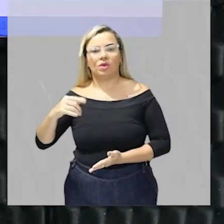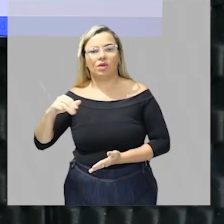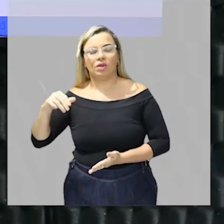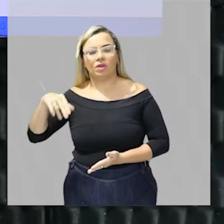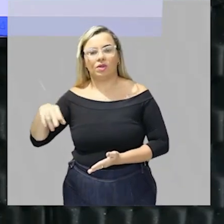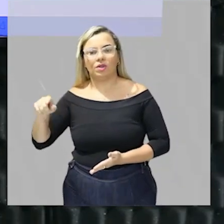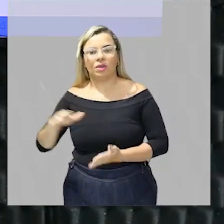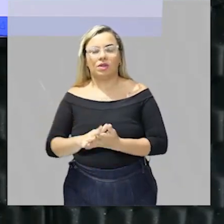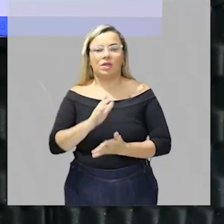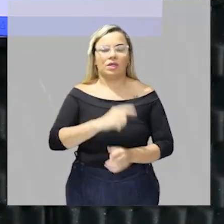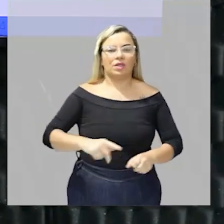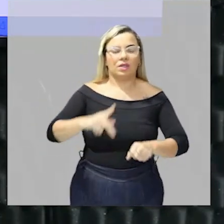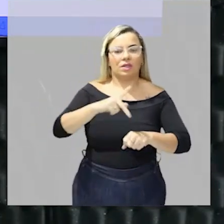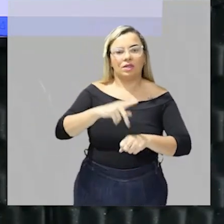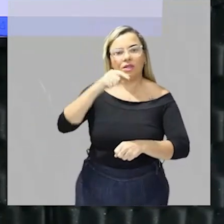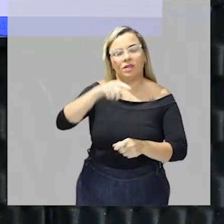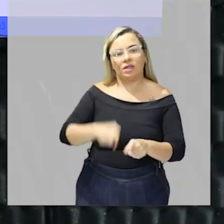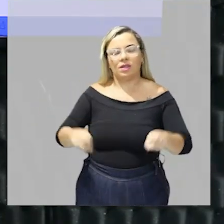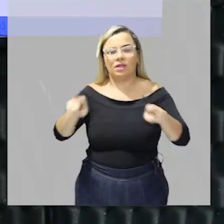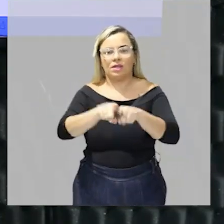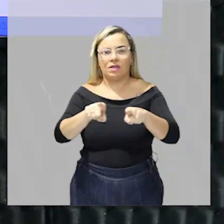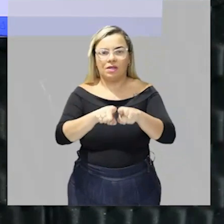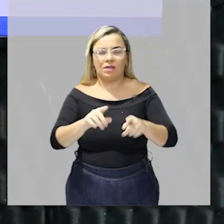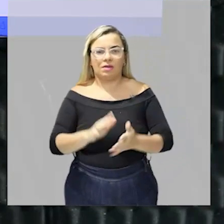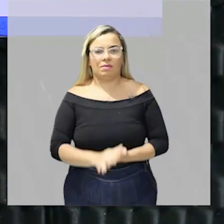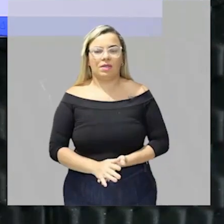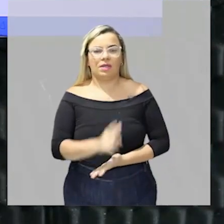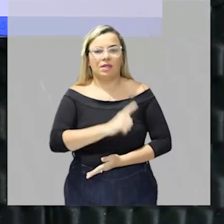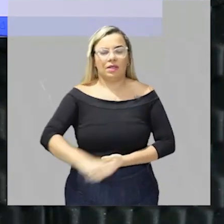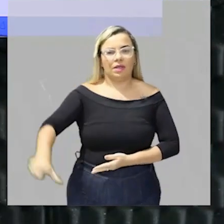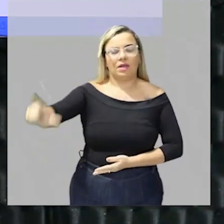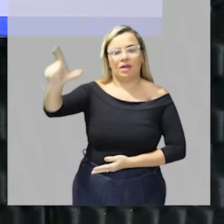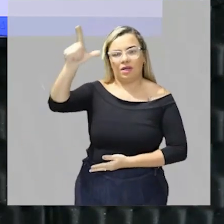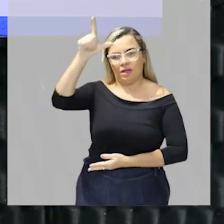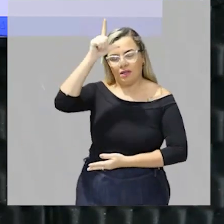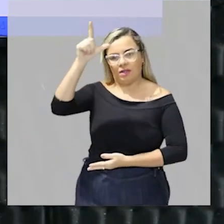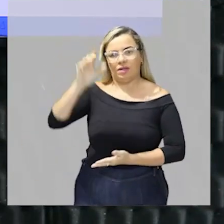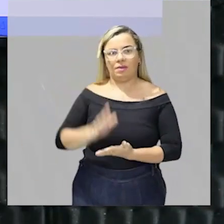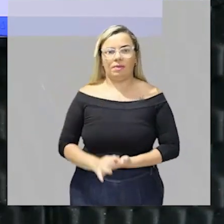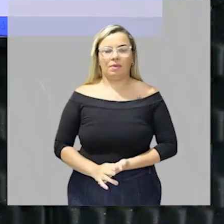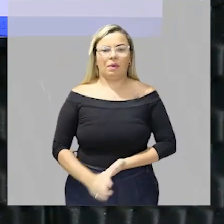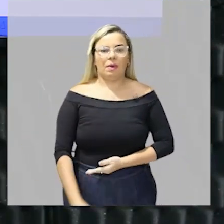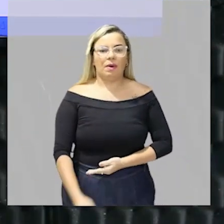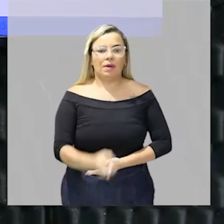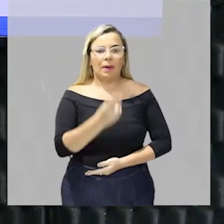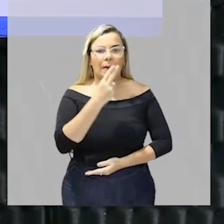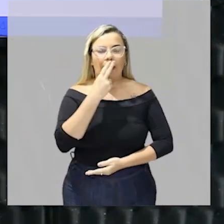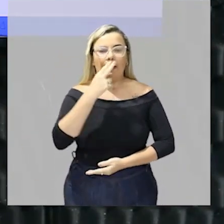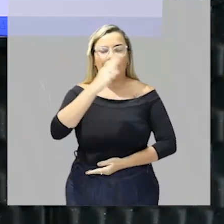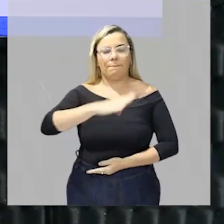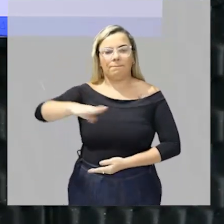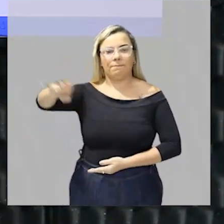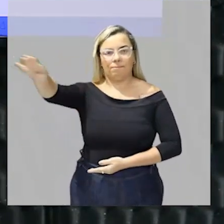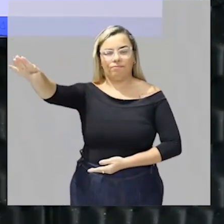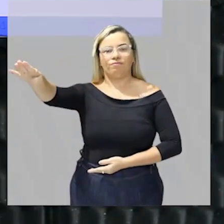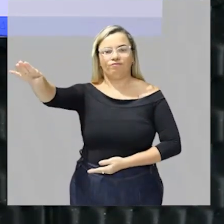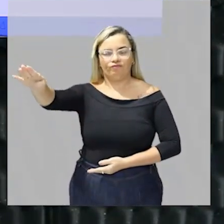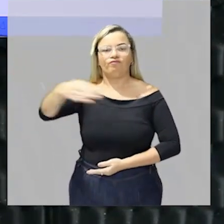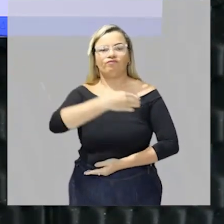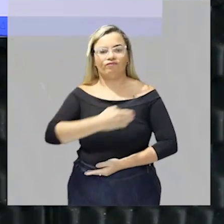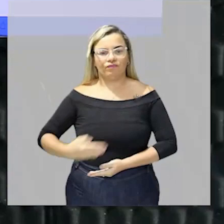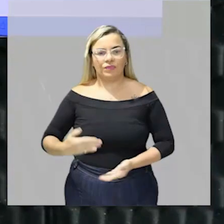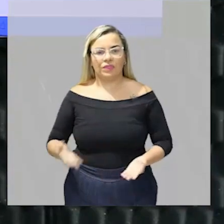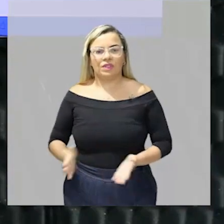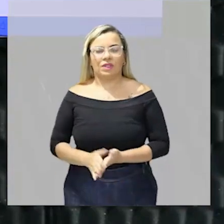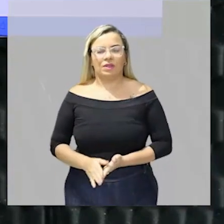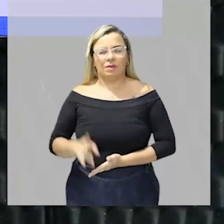nazista, conduzida pelo Führer, Hitler. O que nós vamos perceber dentro dessa estrutura de